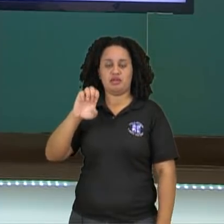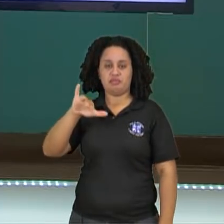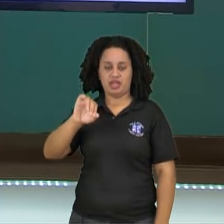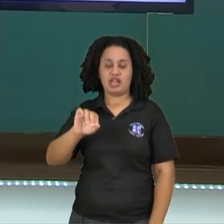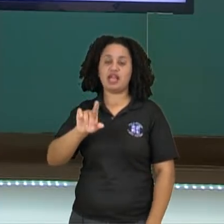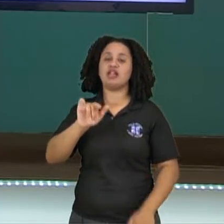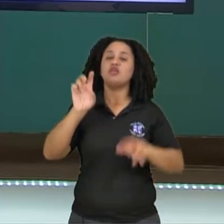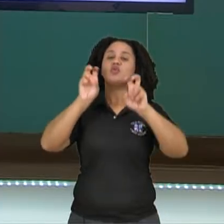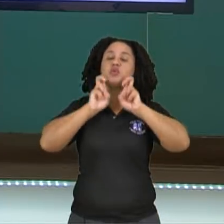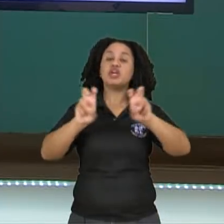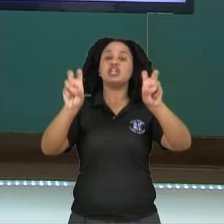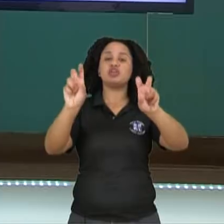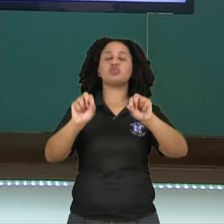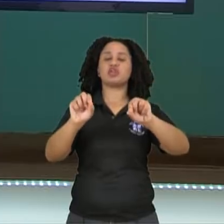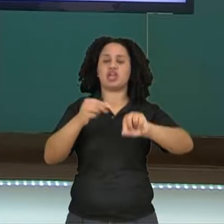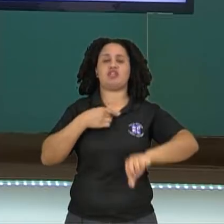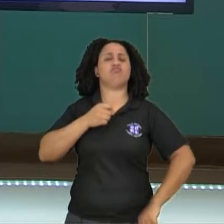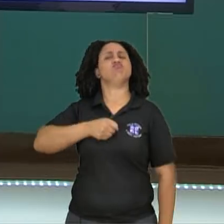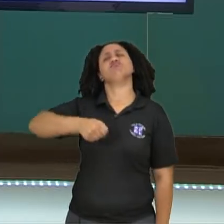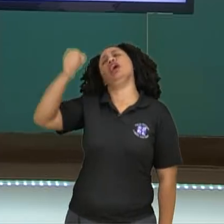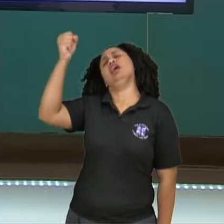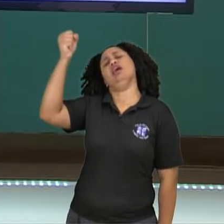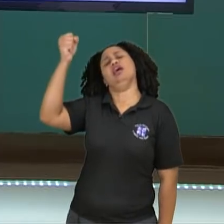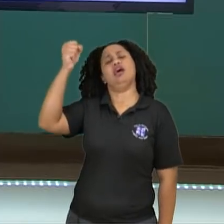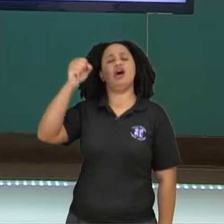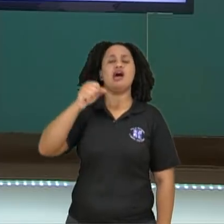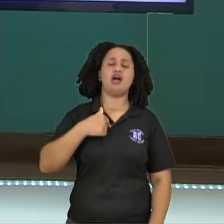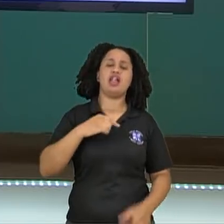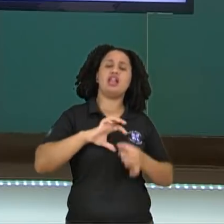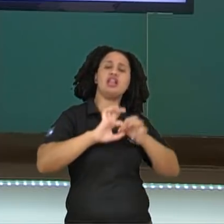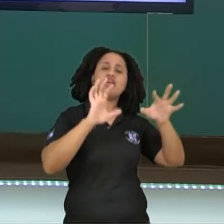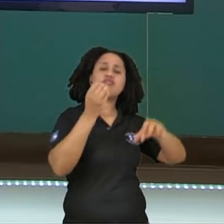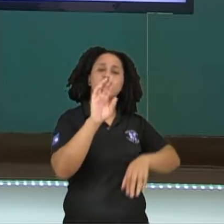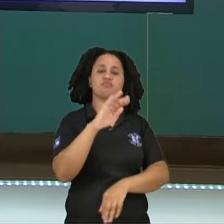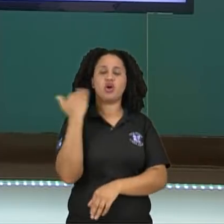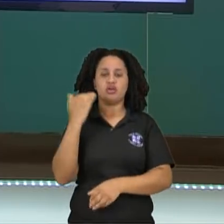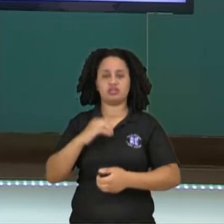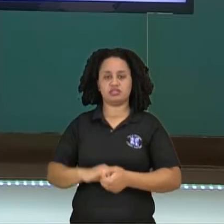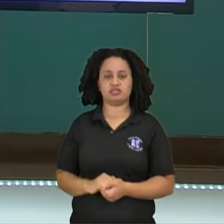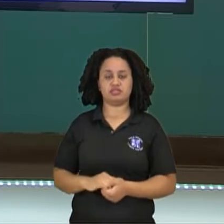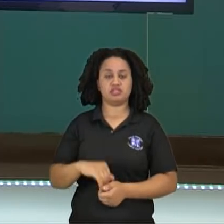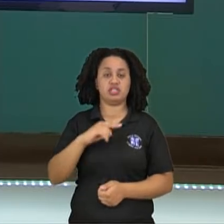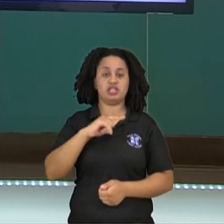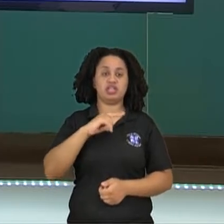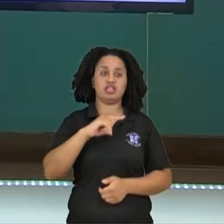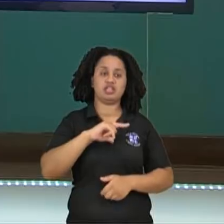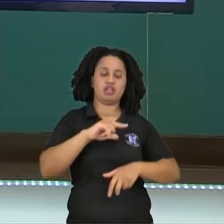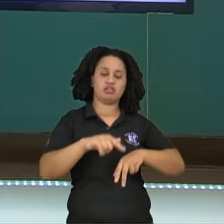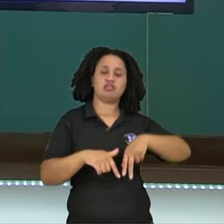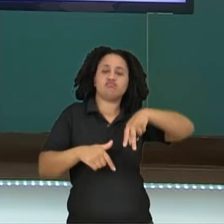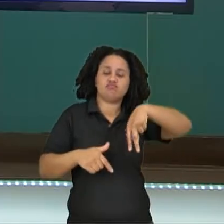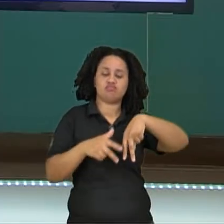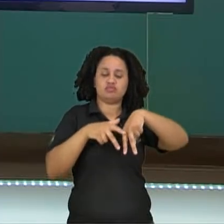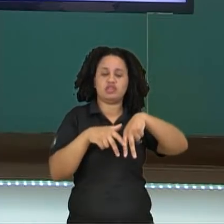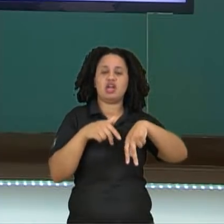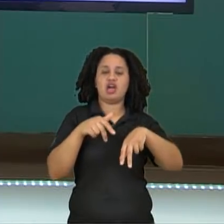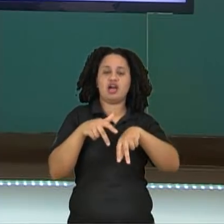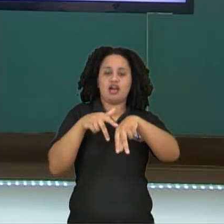ou Morte. E a gente tem aquela imagem da memória produzida com o Dom Pedro I erguendo a espada, gritando,